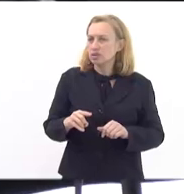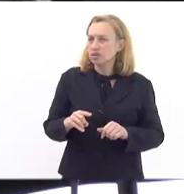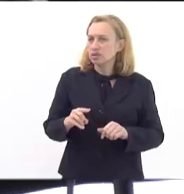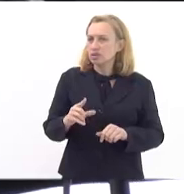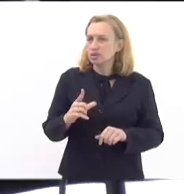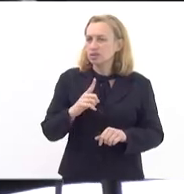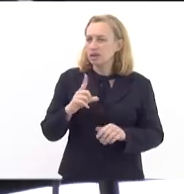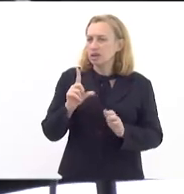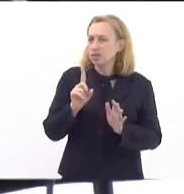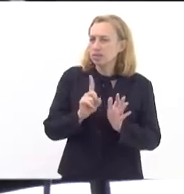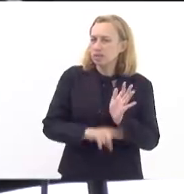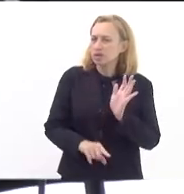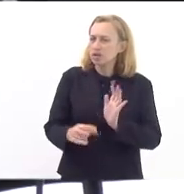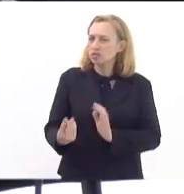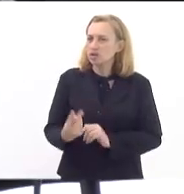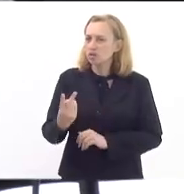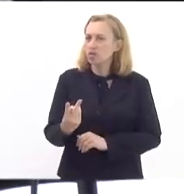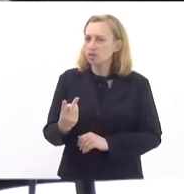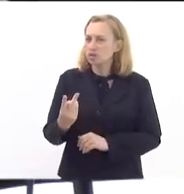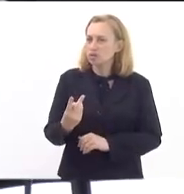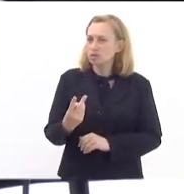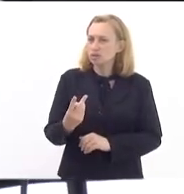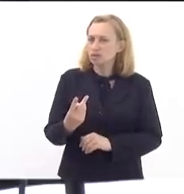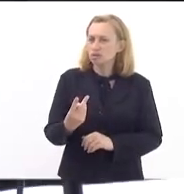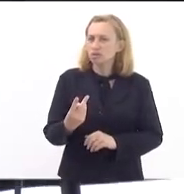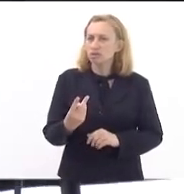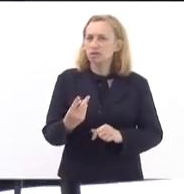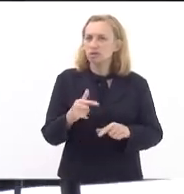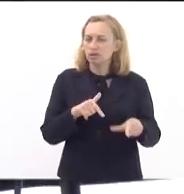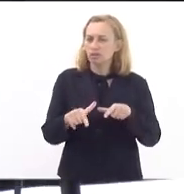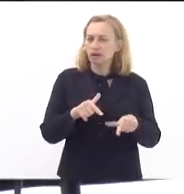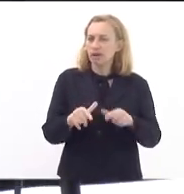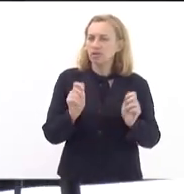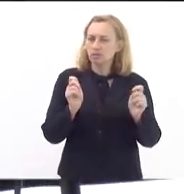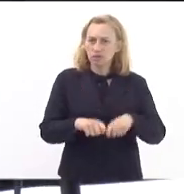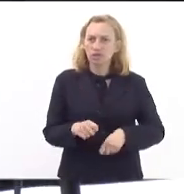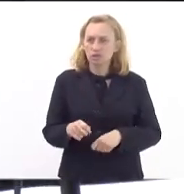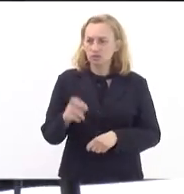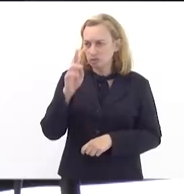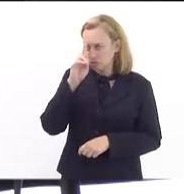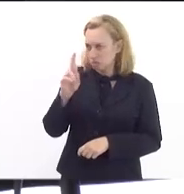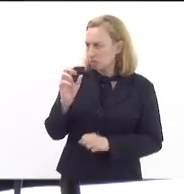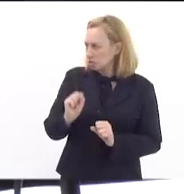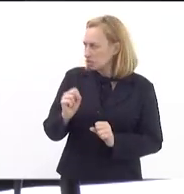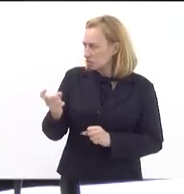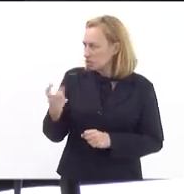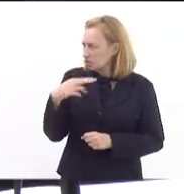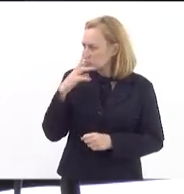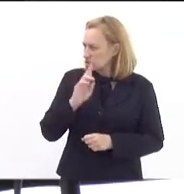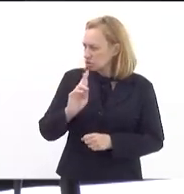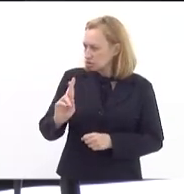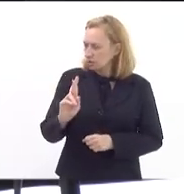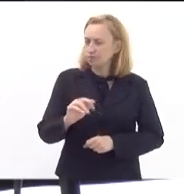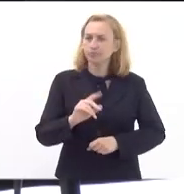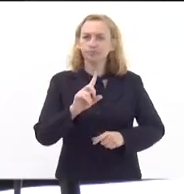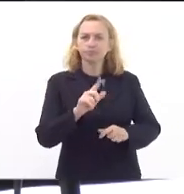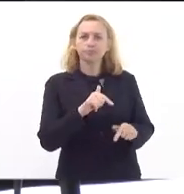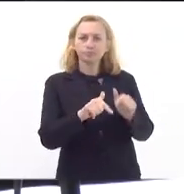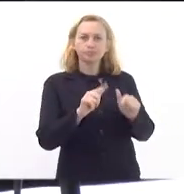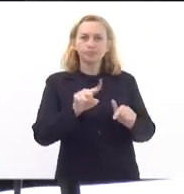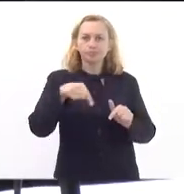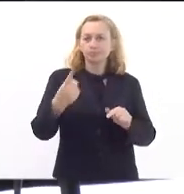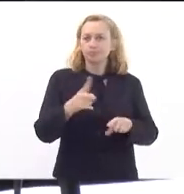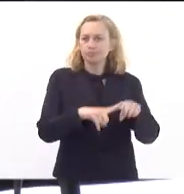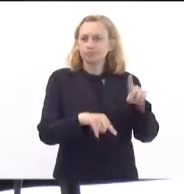do pagamento de mercado e isso é possível então é uma pergunta eu queria também você me responder se é possível fazer esse de operação trabalhar com outros